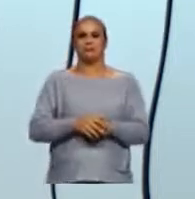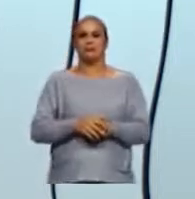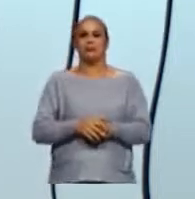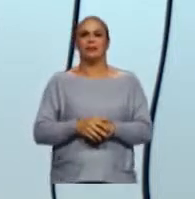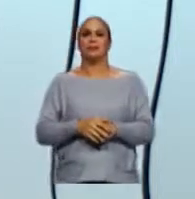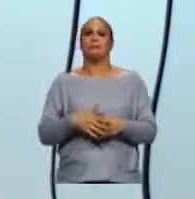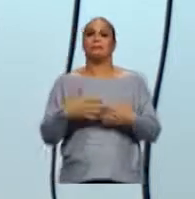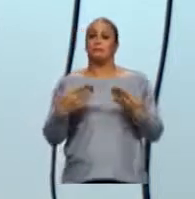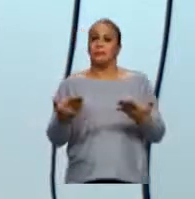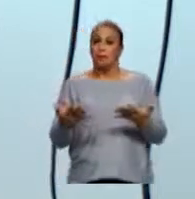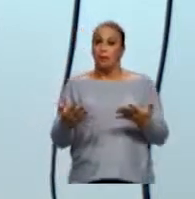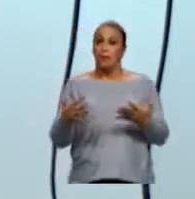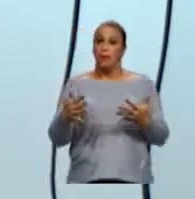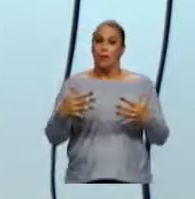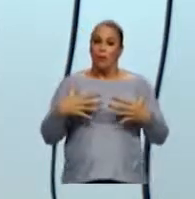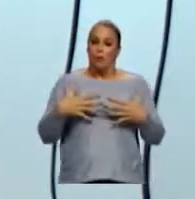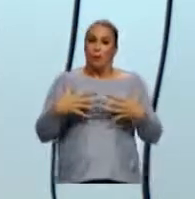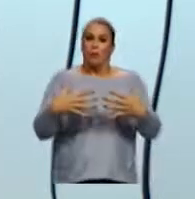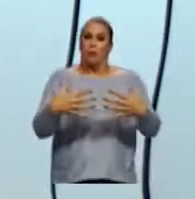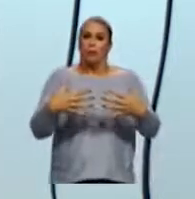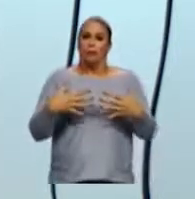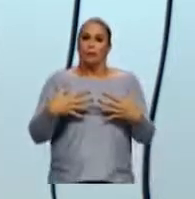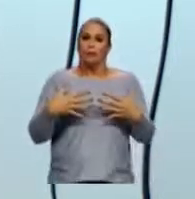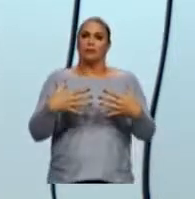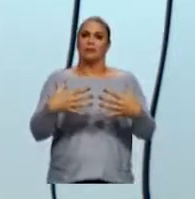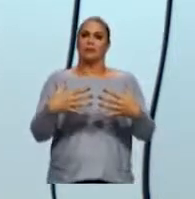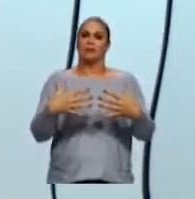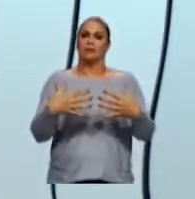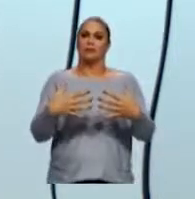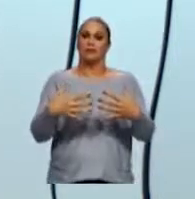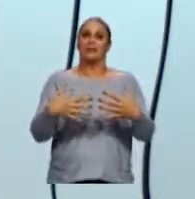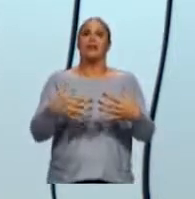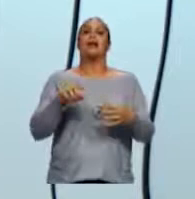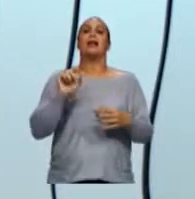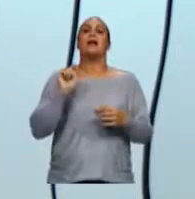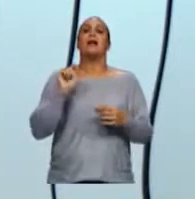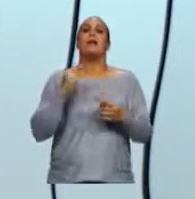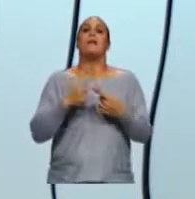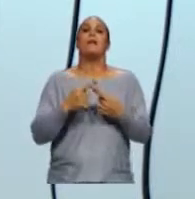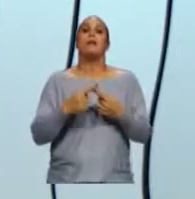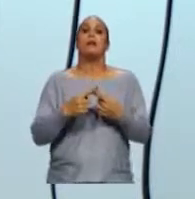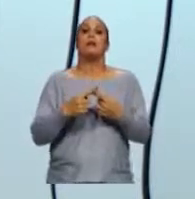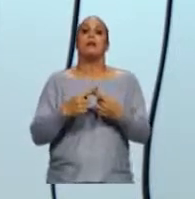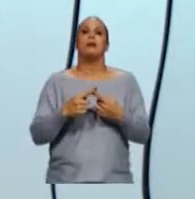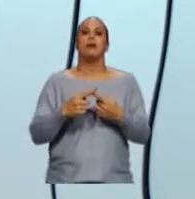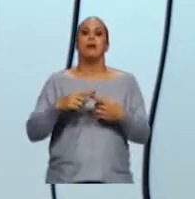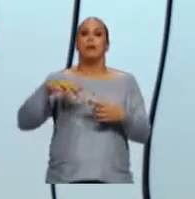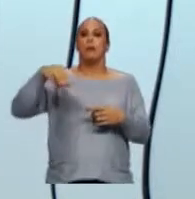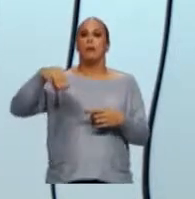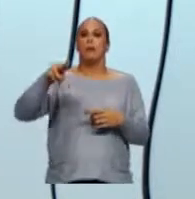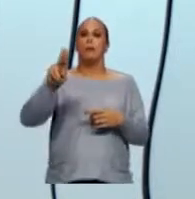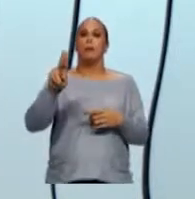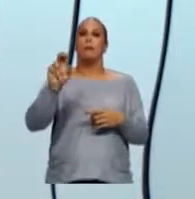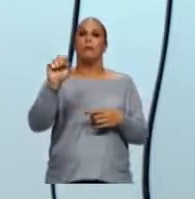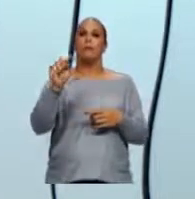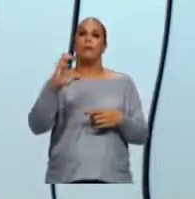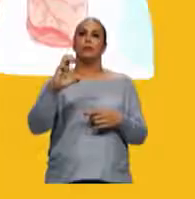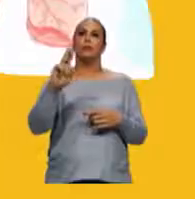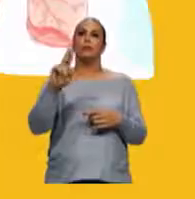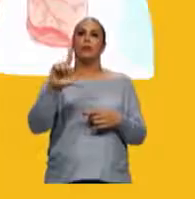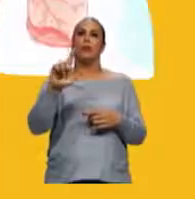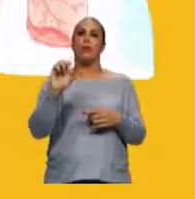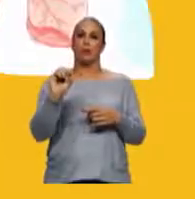esses movimentos respiratórios, ele é dado graças a um músculo que a gente chama de